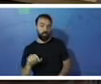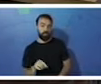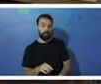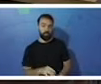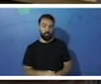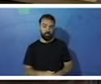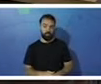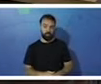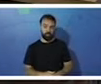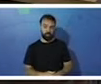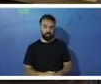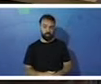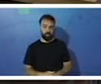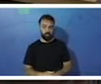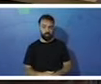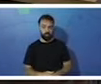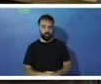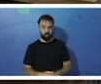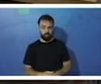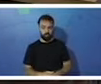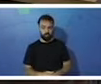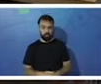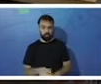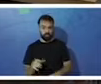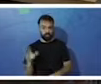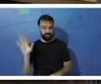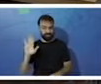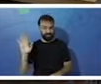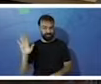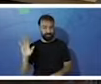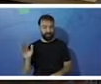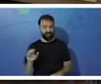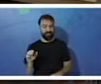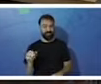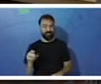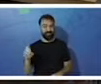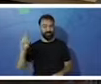João Ferreira. Tá? Gabriel Cabral Bartolomeu. Tchau e fiquem com Deus.